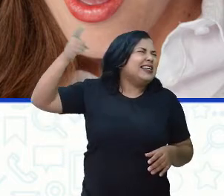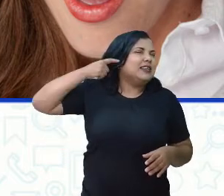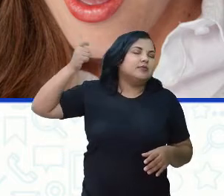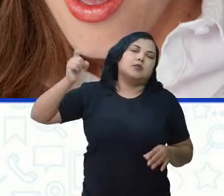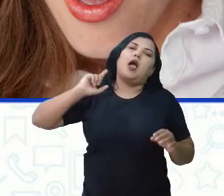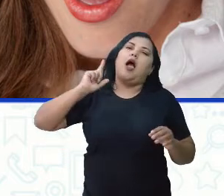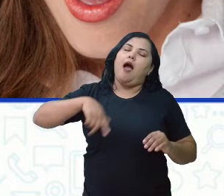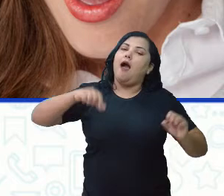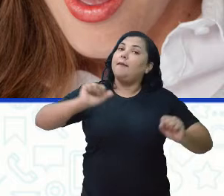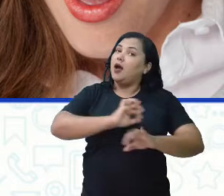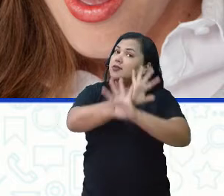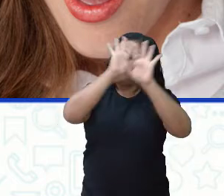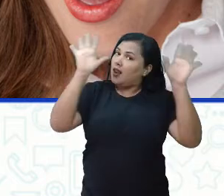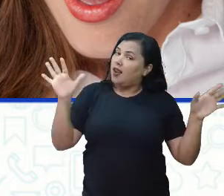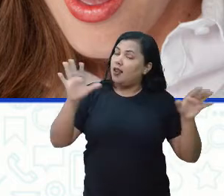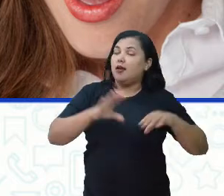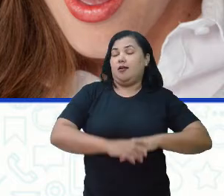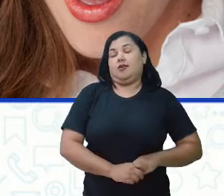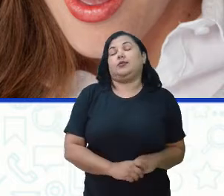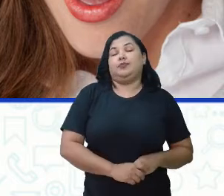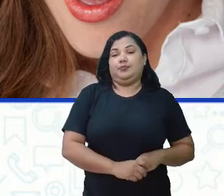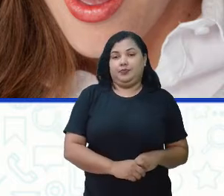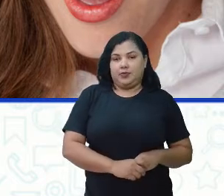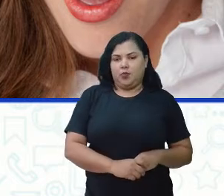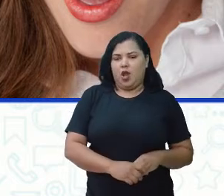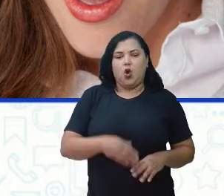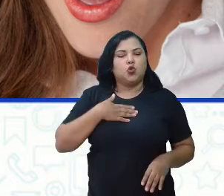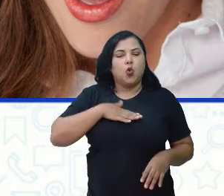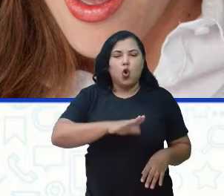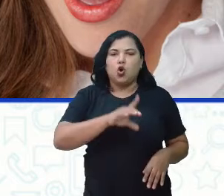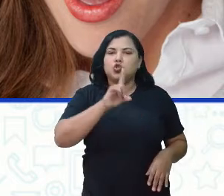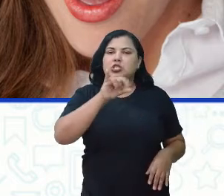comunicação muito mais fácil. Então, se eu digo assim, eu não gosto disso,